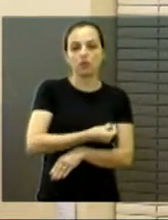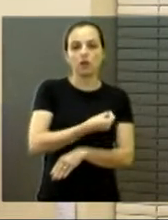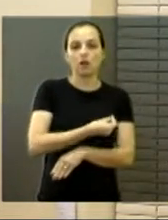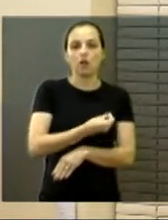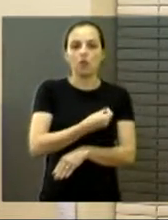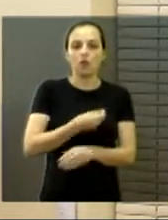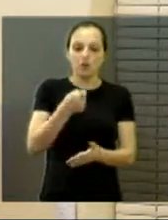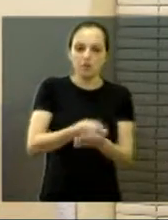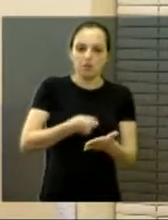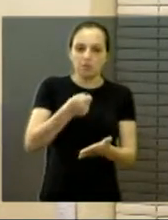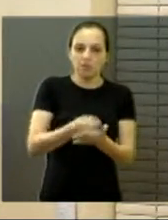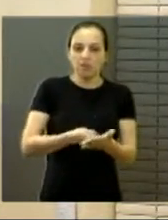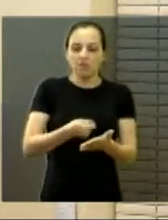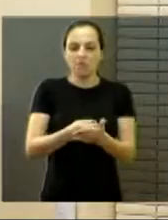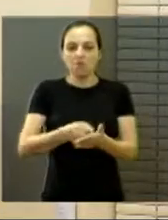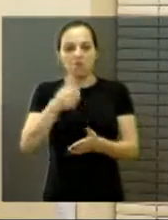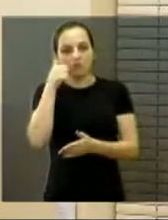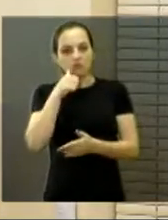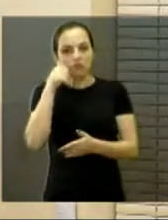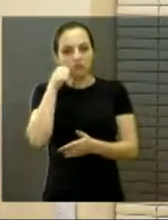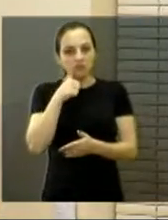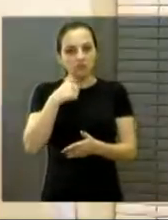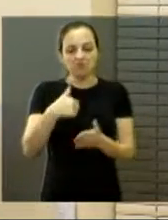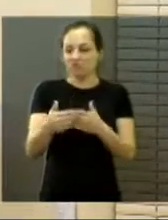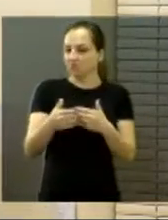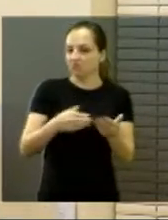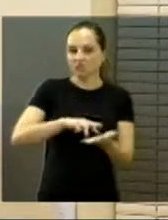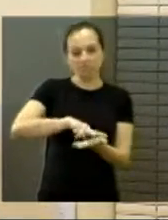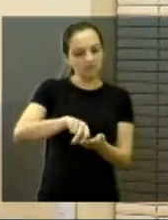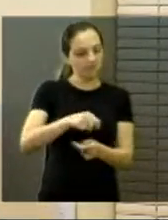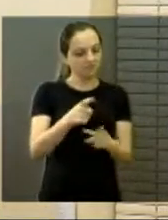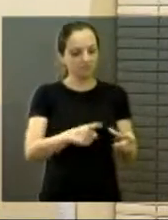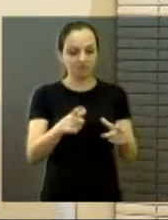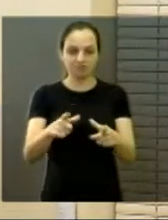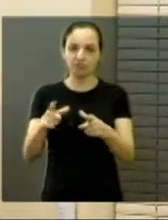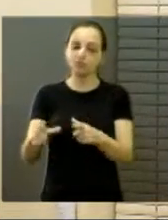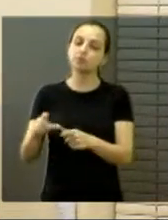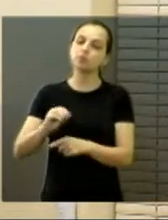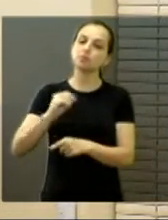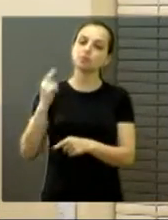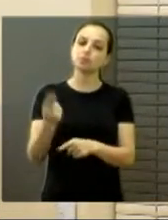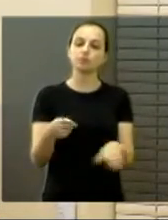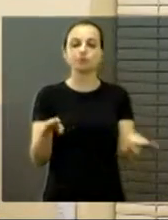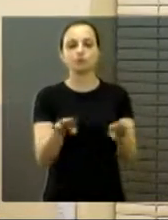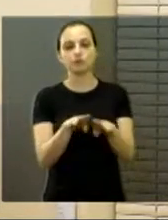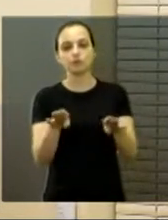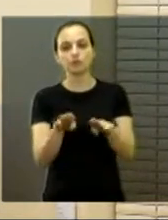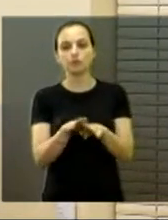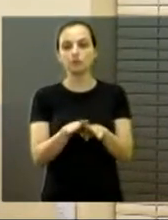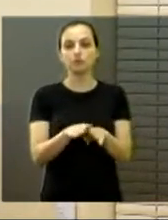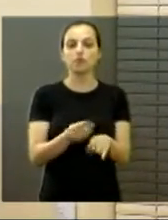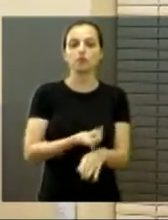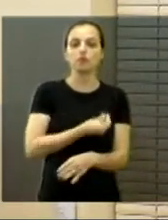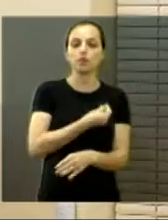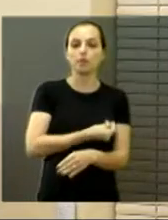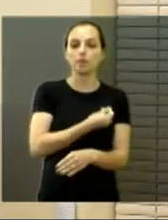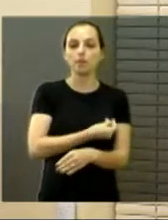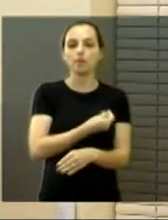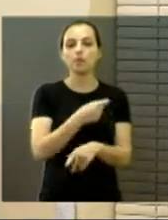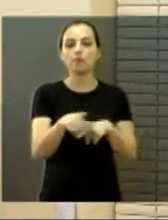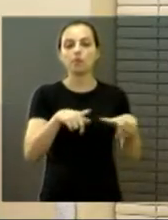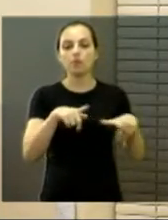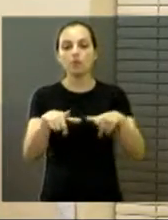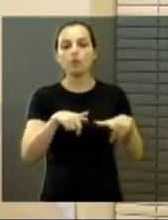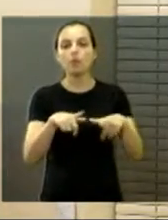dedicada à luta feminista, seja na academia, seja no terceiro setor, ou também que faz a sua vida